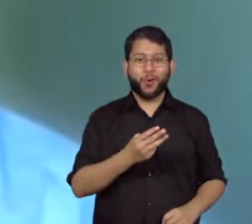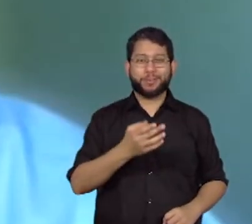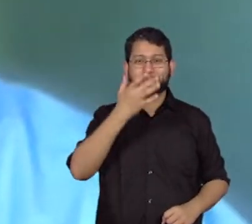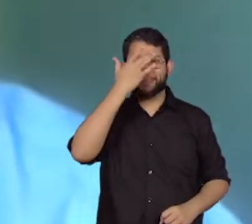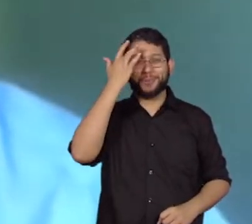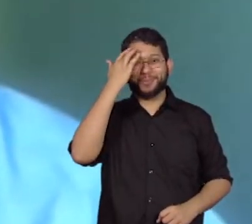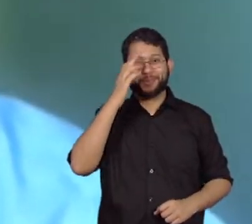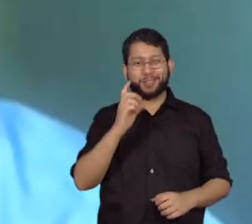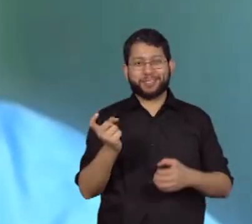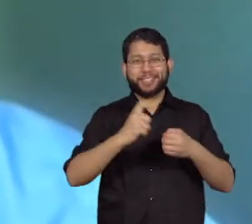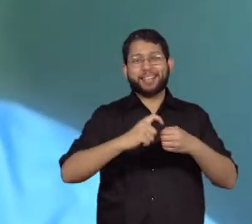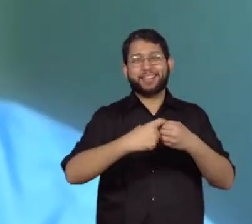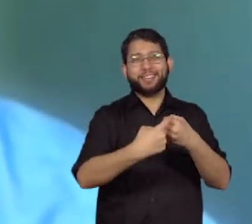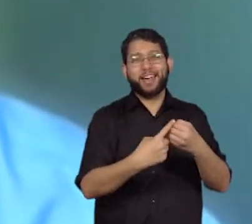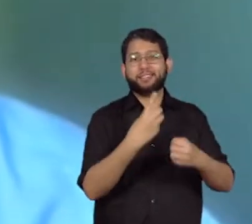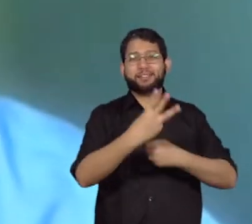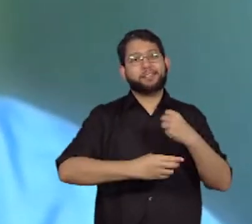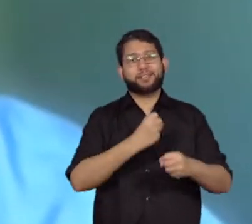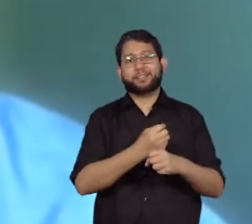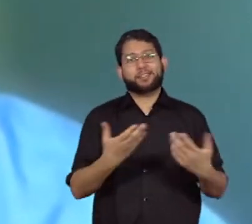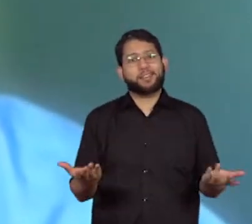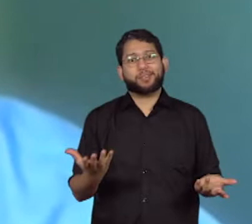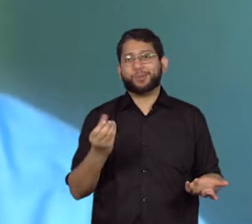3 anos. Foi muito bacana.